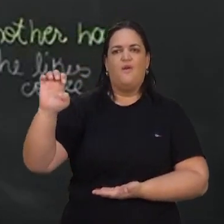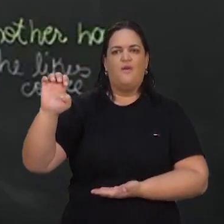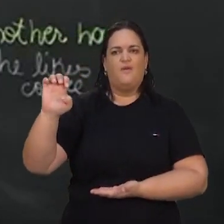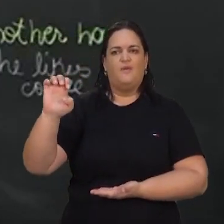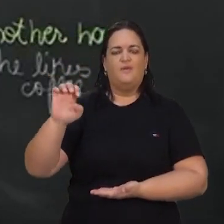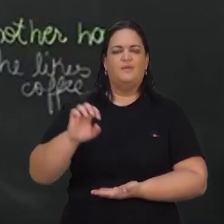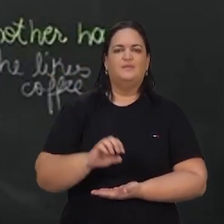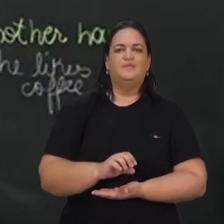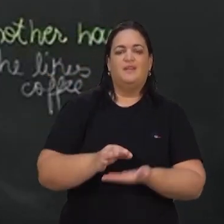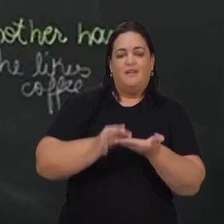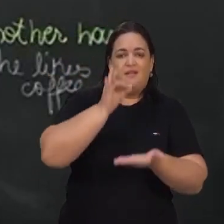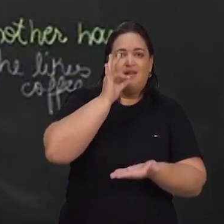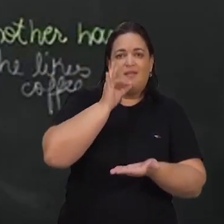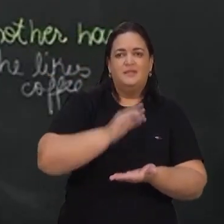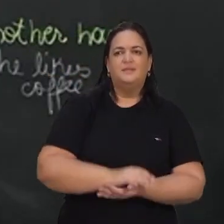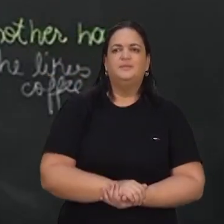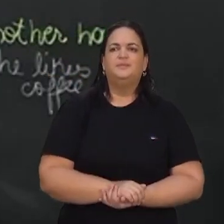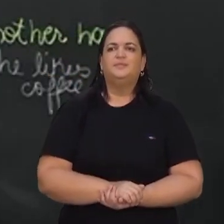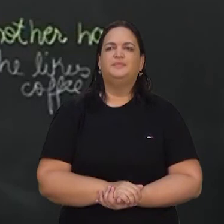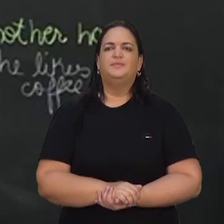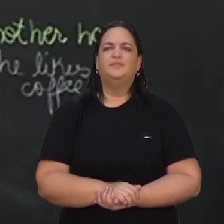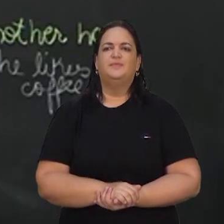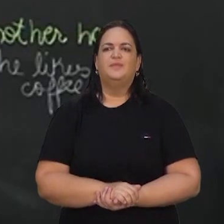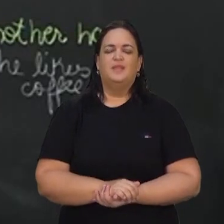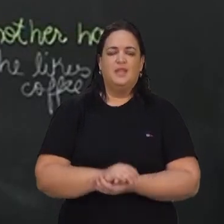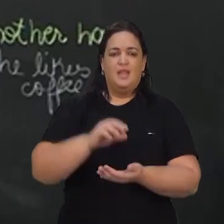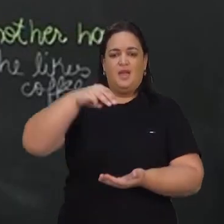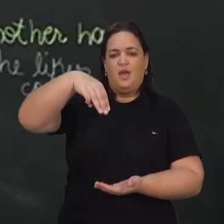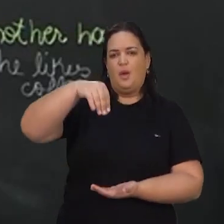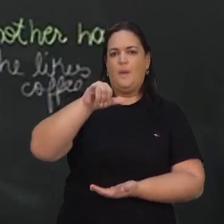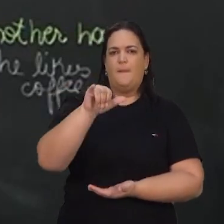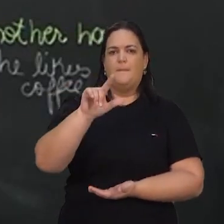Dois F's e dois E's. Aqui eu tenho milk.